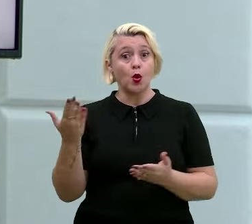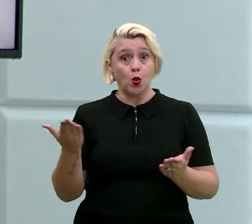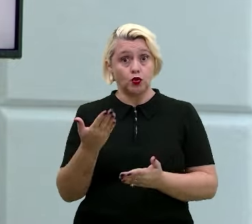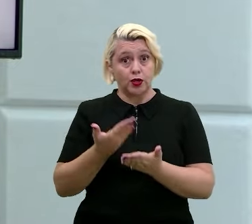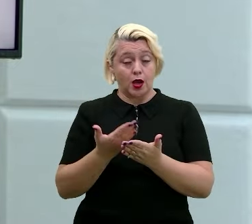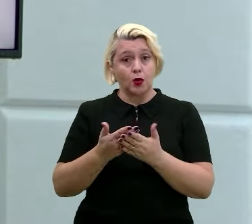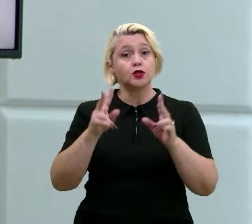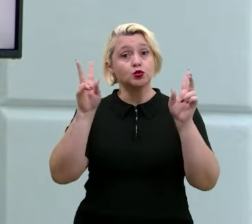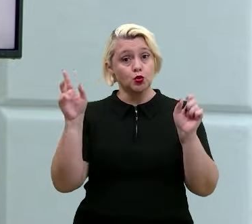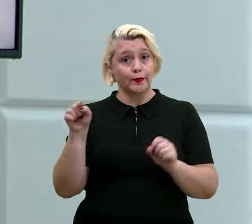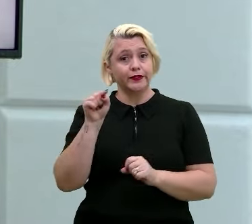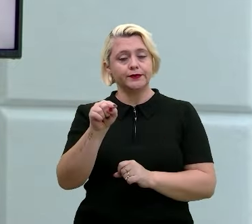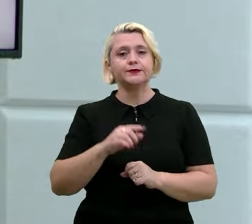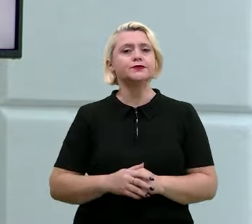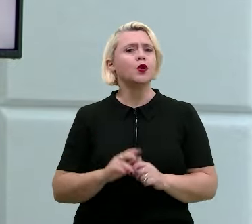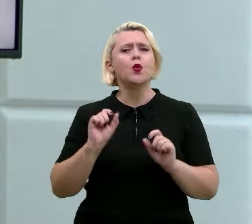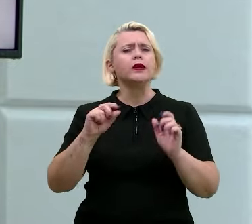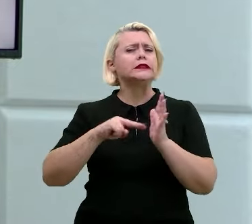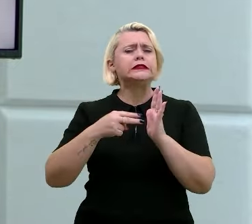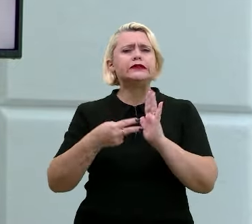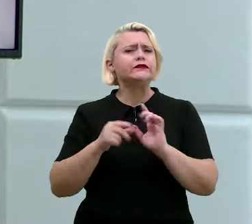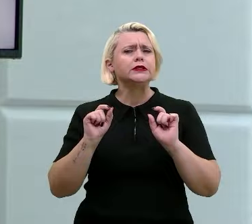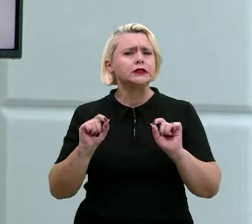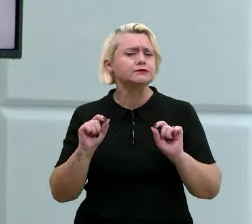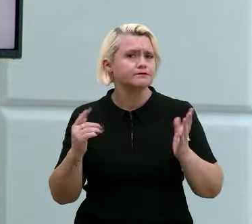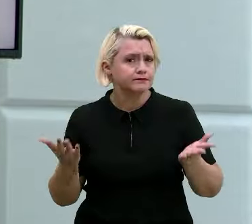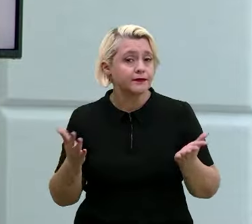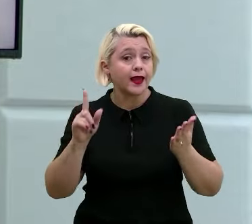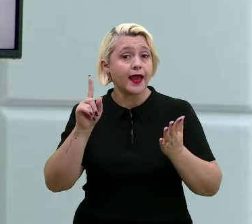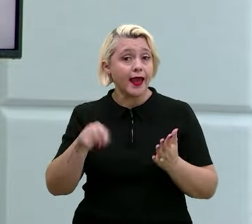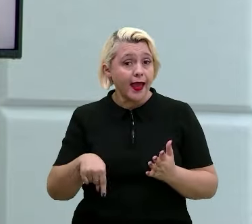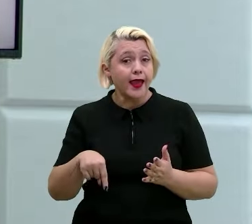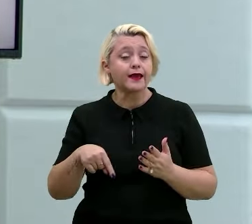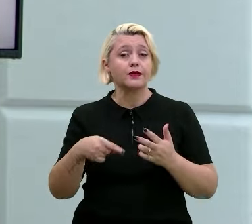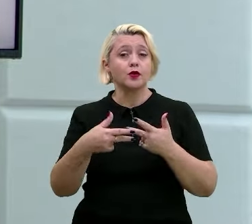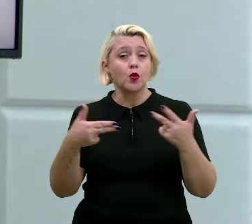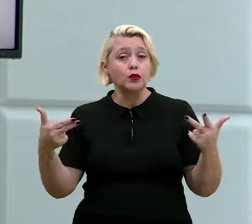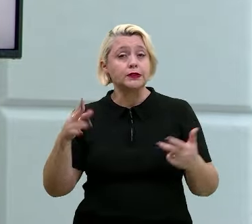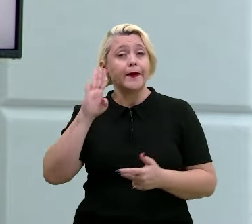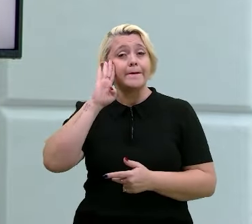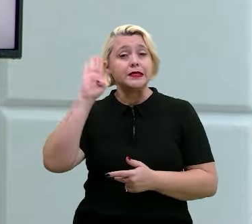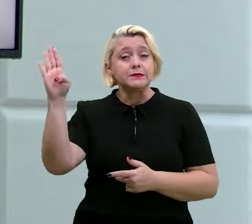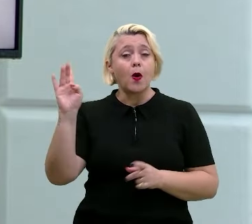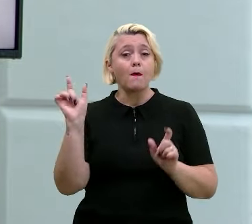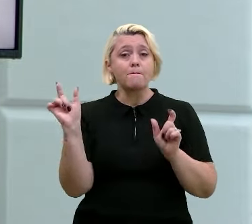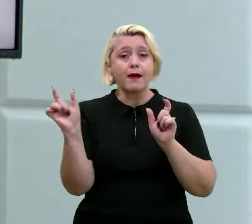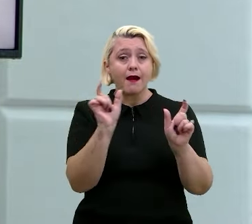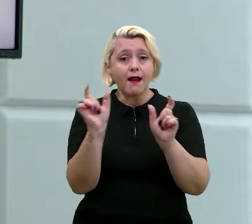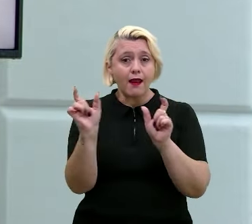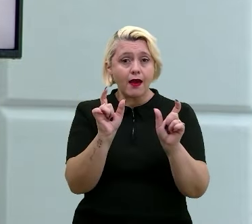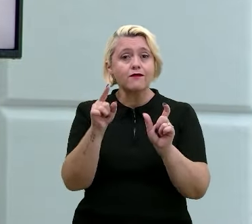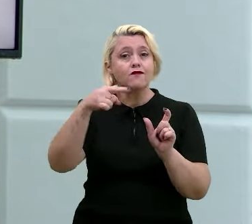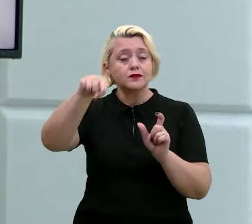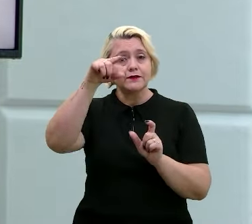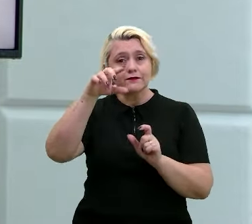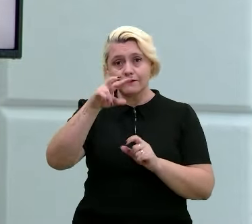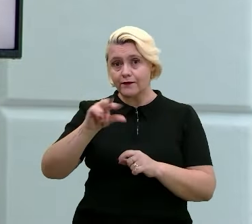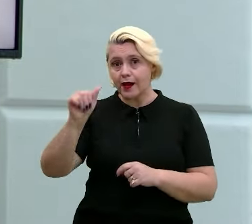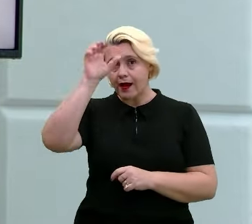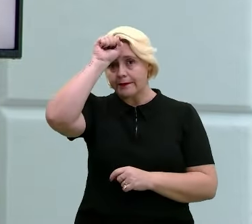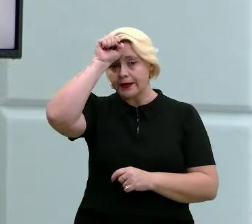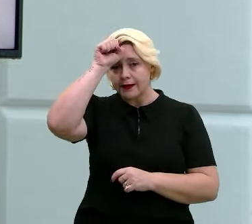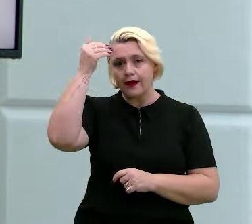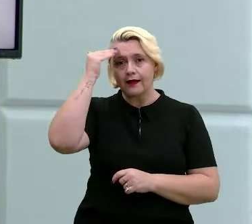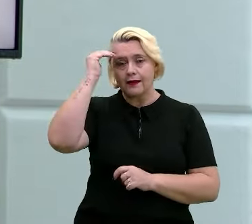sobre isso. O que é isso, professora? São coisas fundamentais, umas palavrinhas que você vai aprender, vai